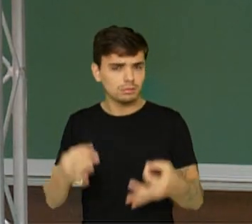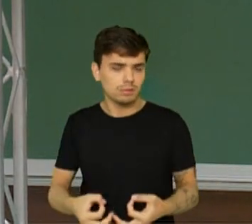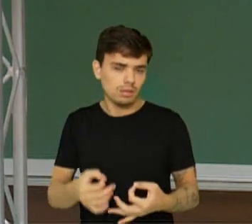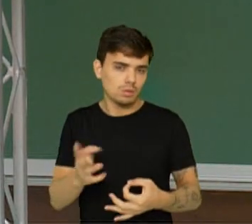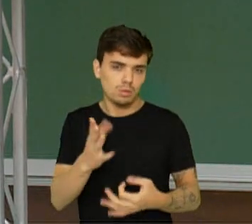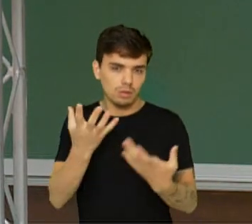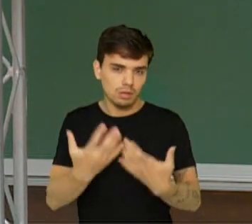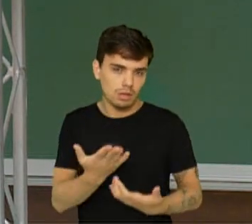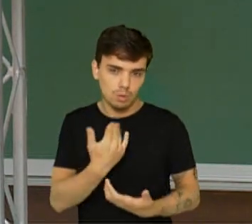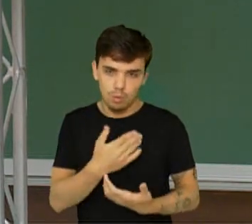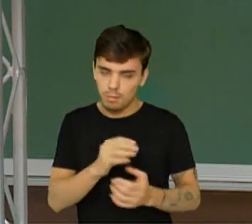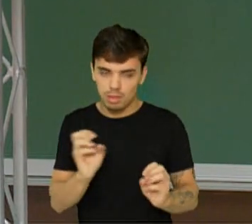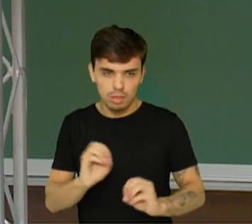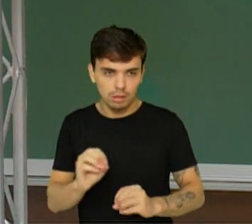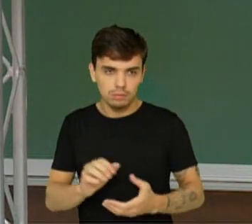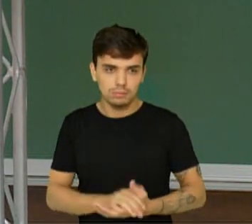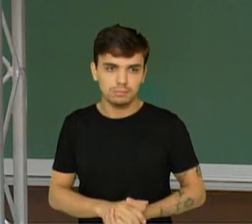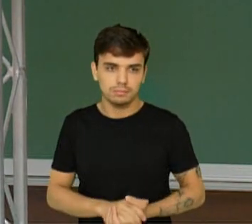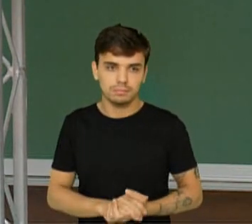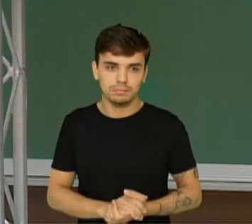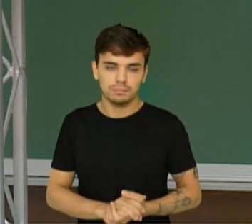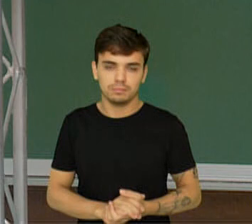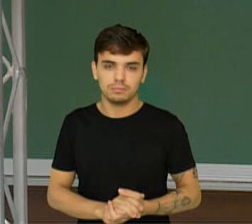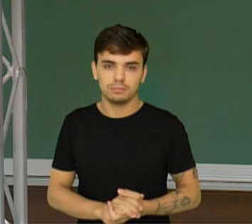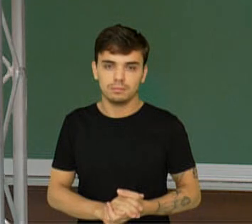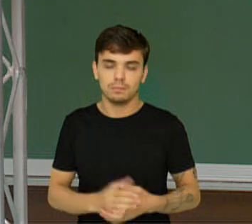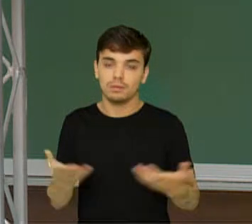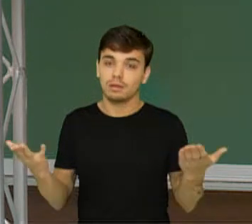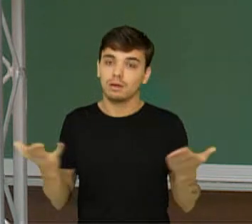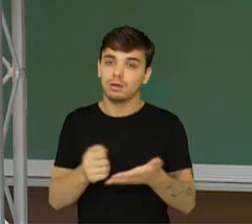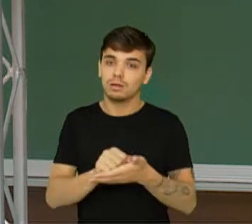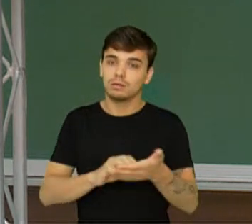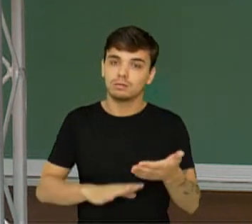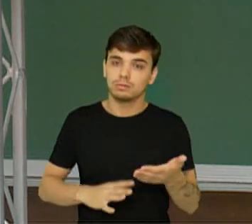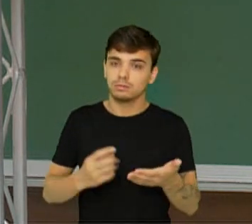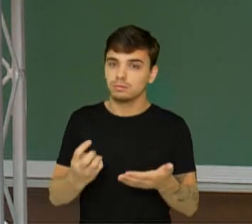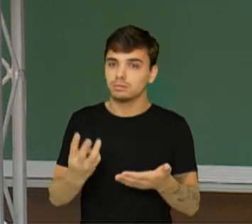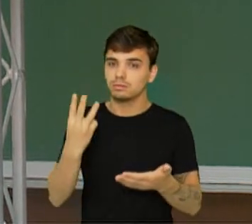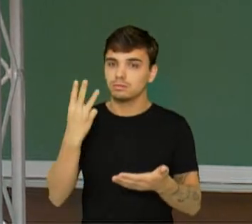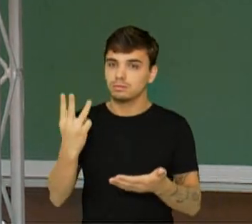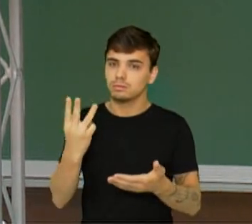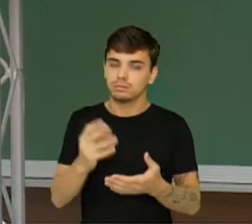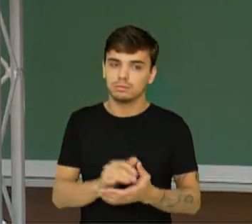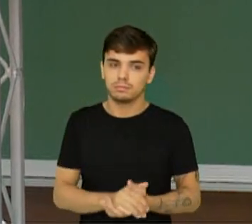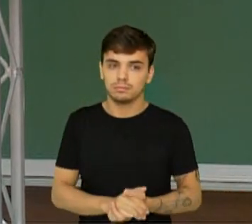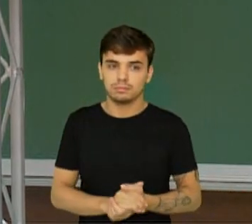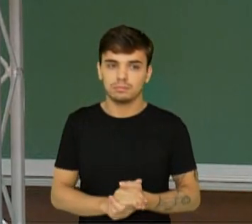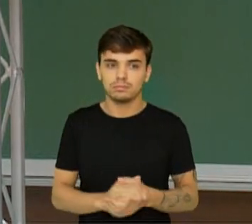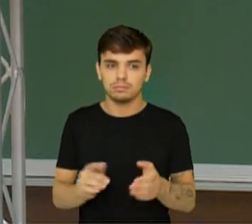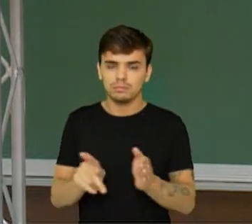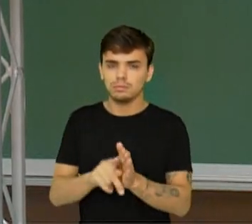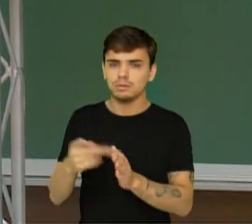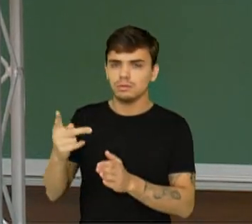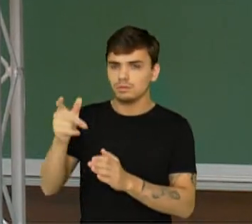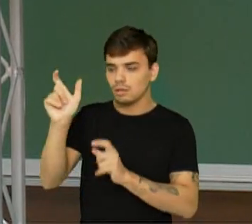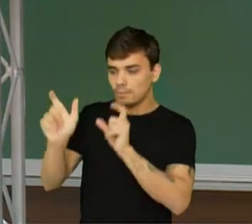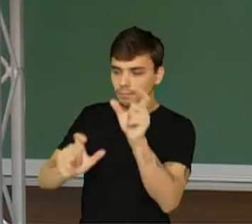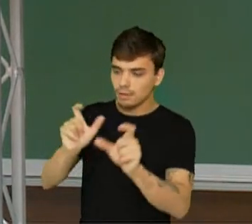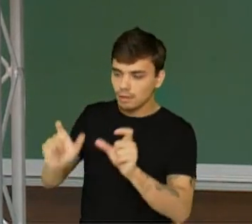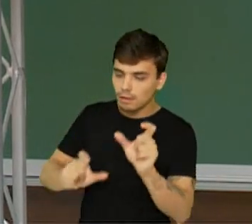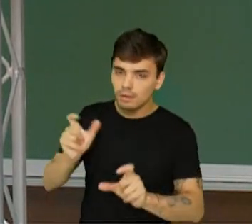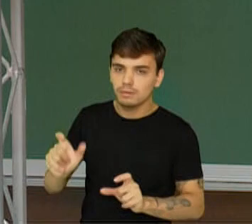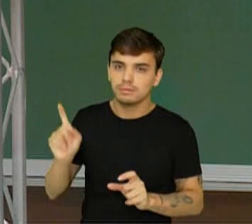quer comer de jeito nenhum, tá bom? A gente vai fazer uma análise agora dessas palavras, desses verbos